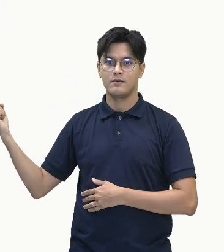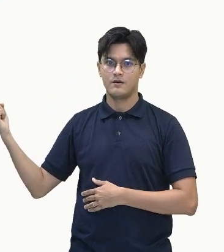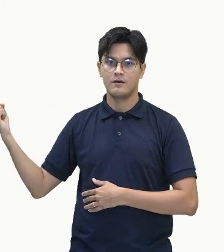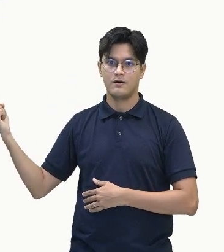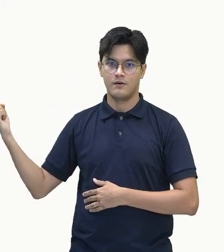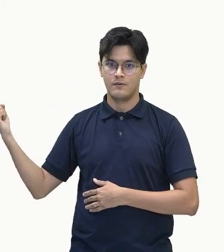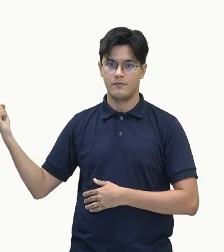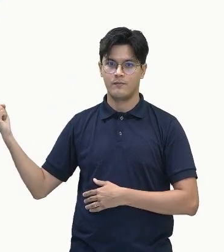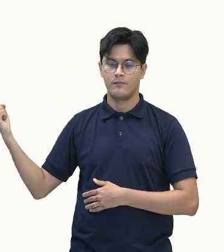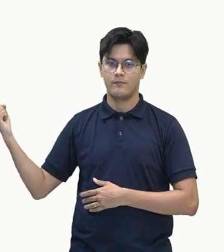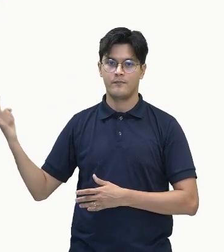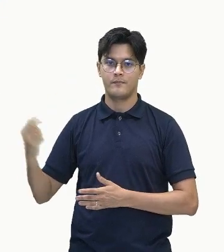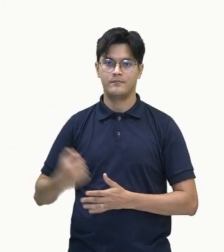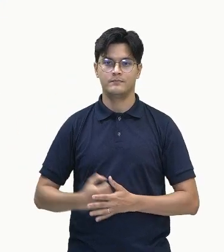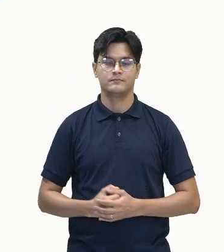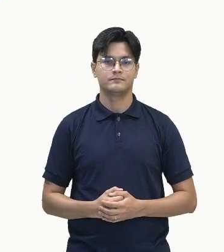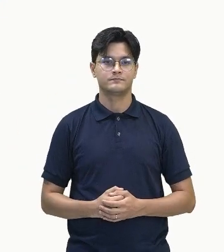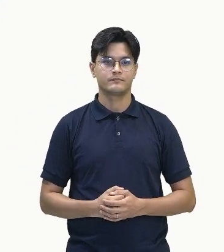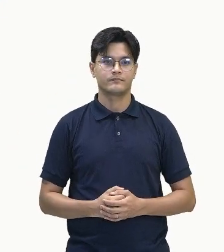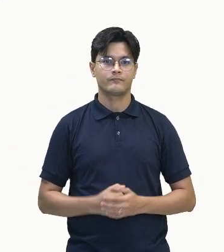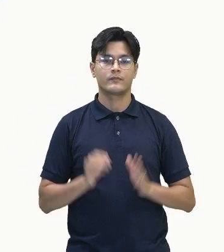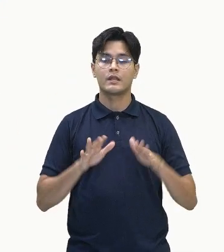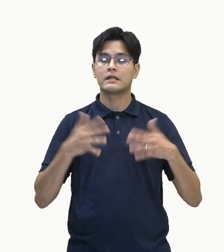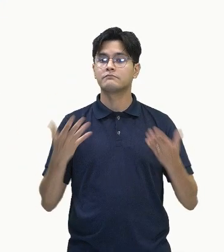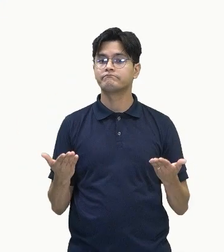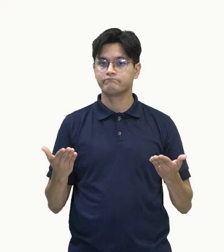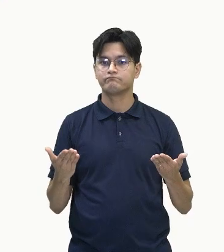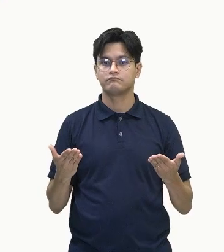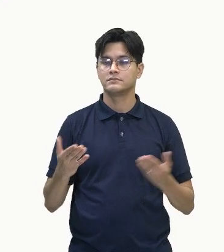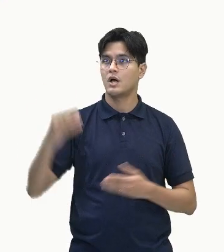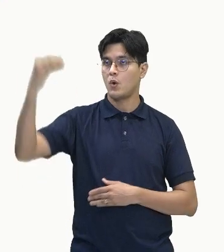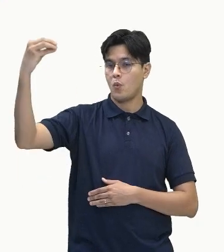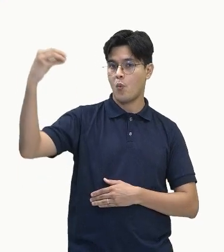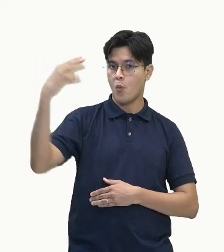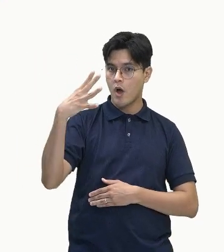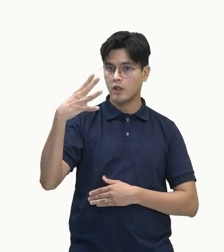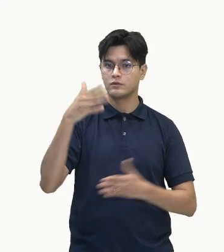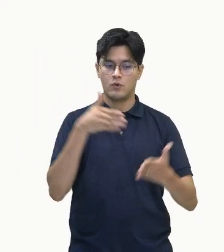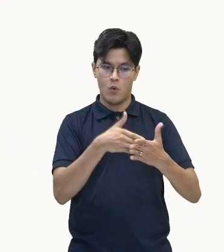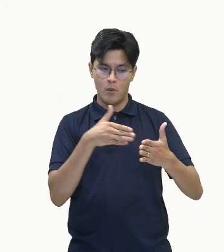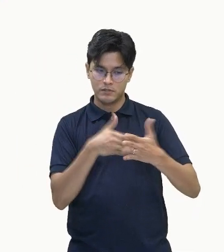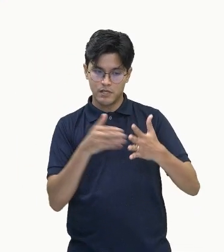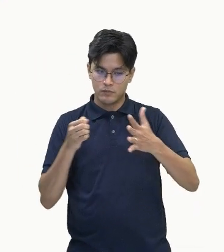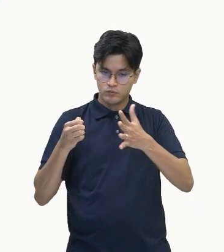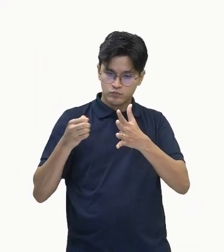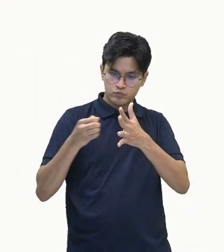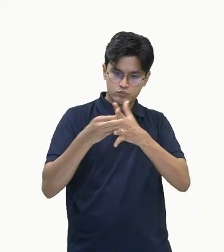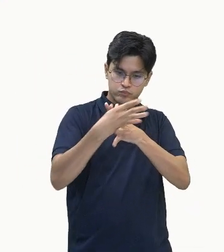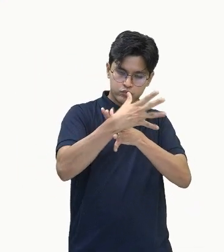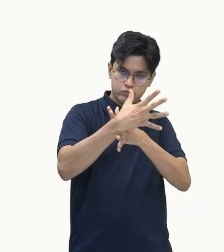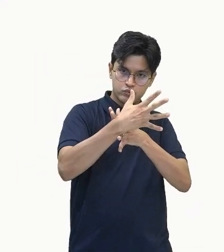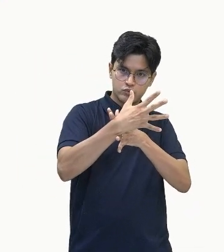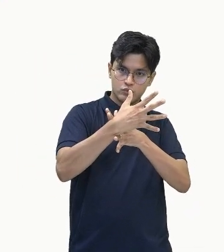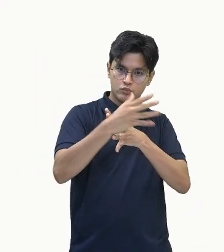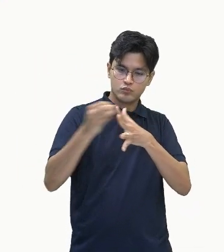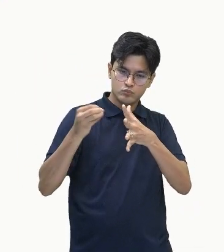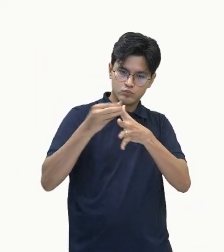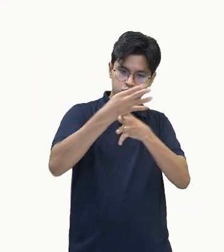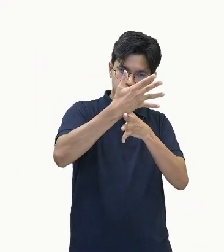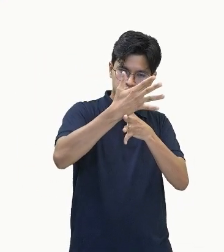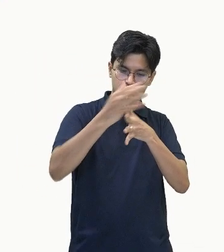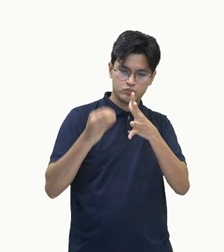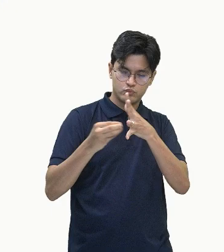circulares, né? Então, a luz contorna obstáculos ou atravessa aberturas, espalhando-se